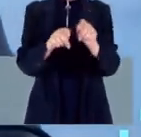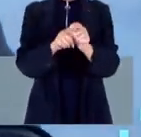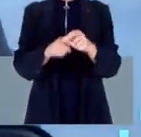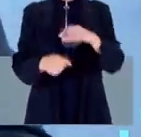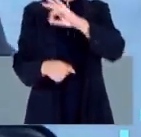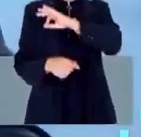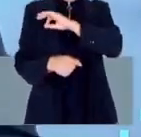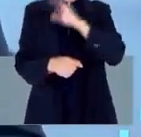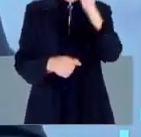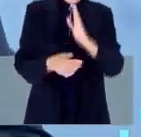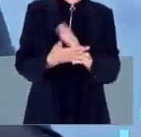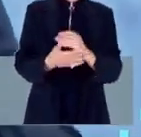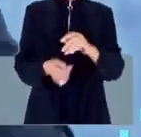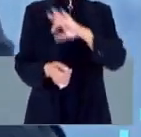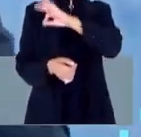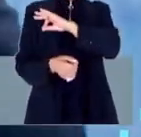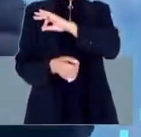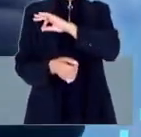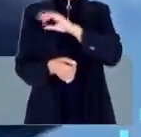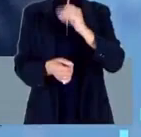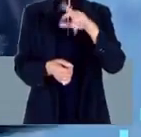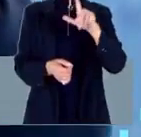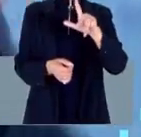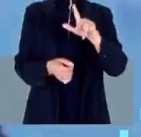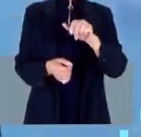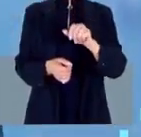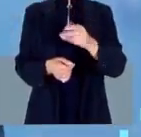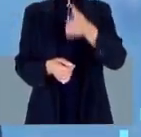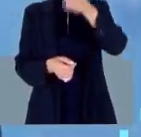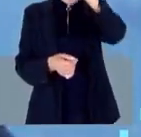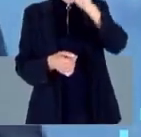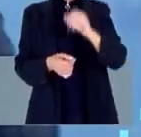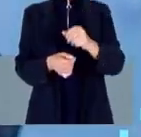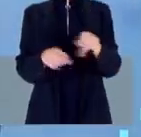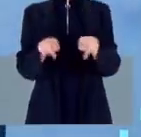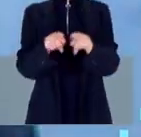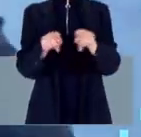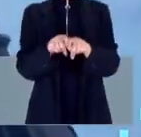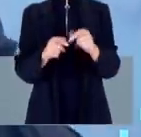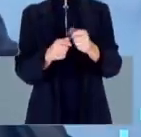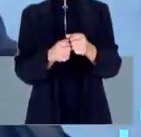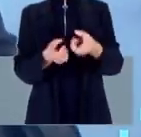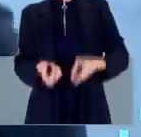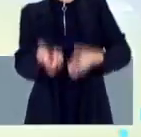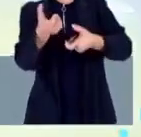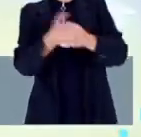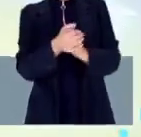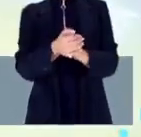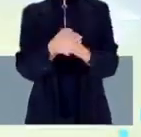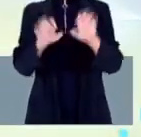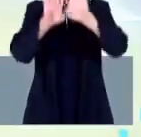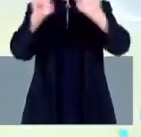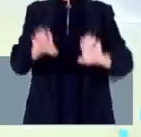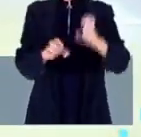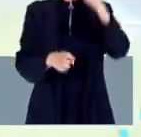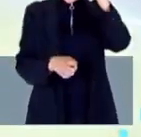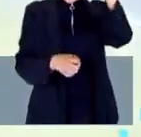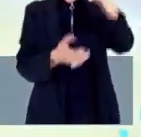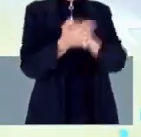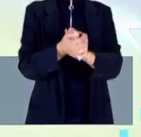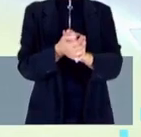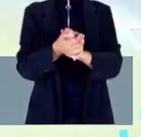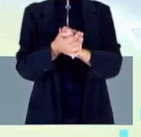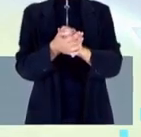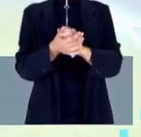de Inteligência Polícia Civil Polícia Militar Corpo de Bombeiros tem que fazer uma estrutura com inteligência satélite Serviço